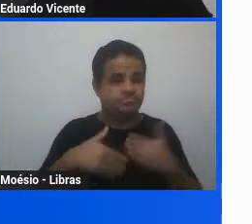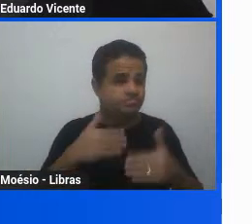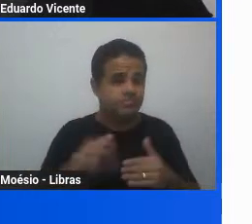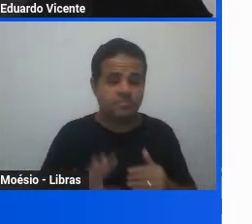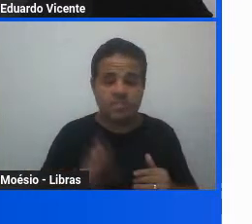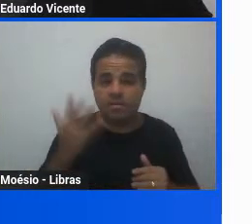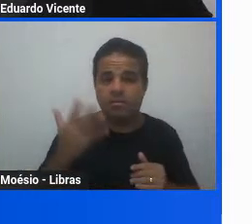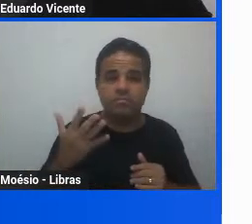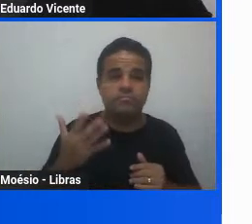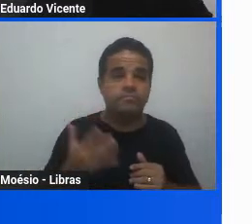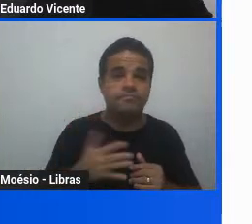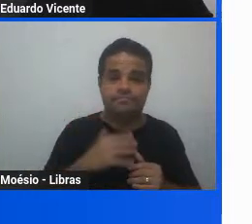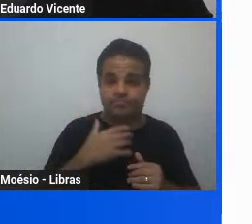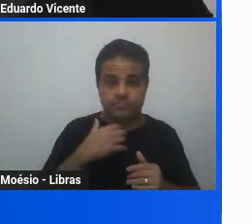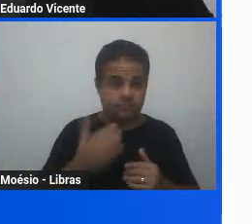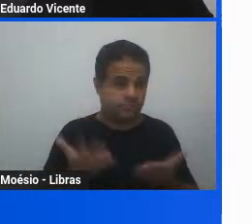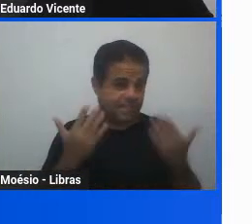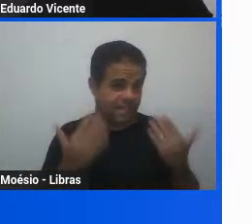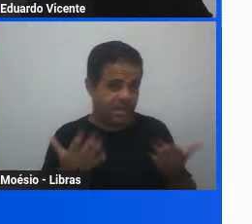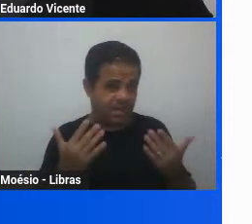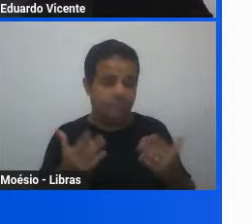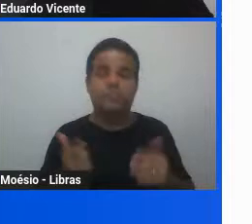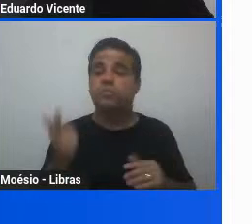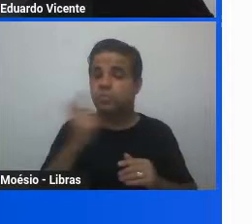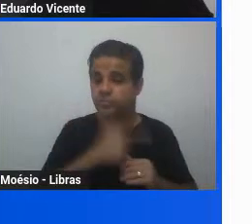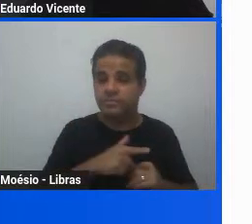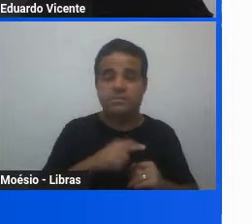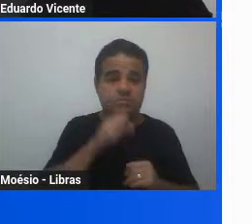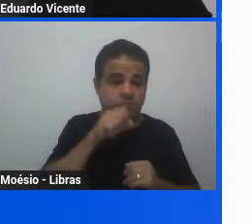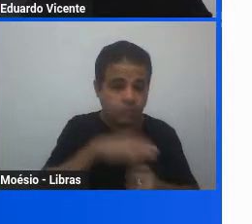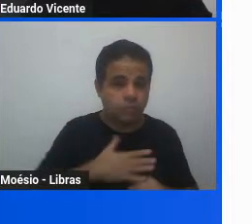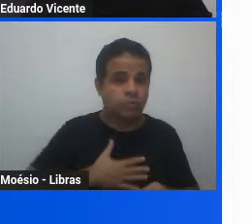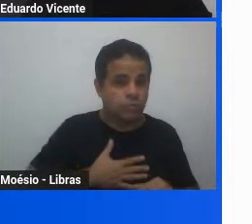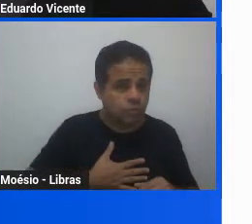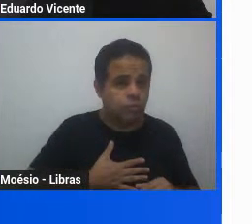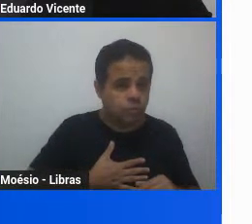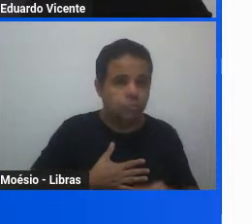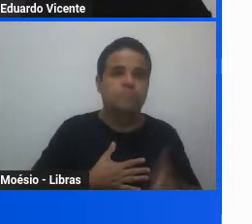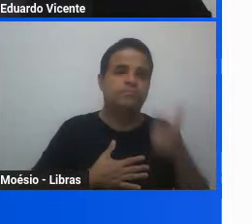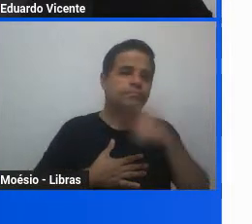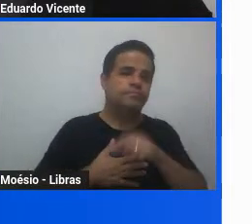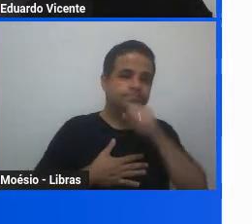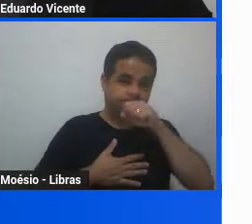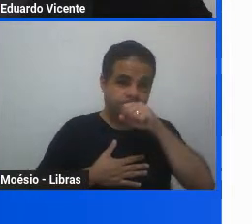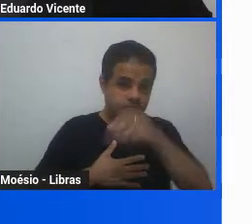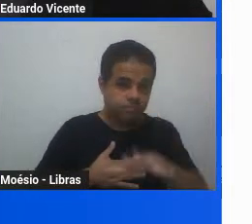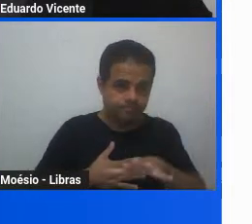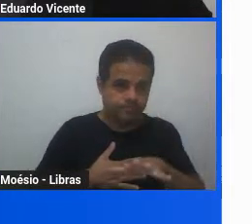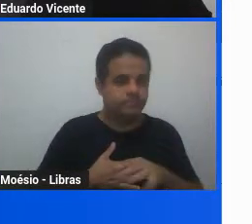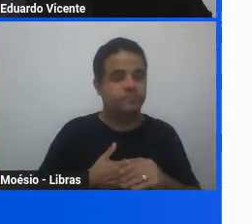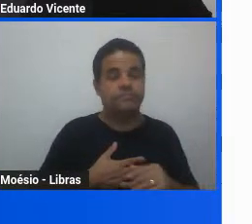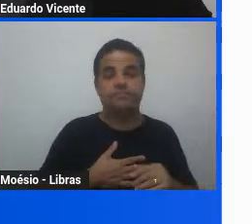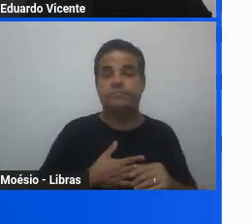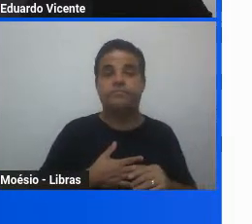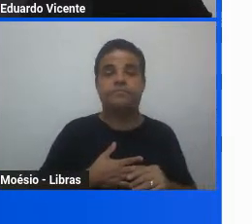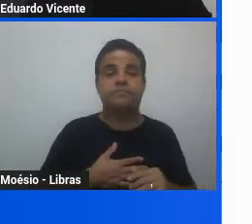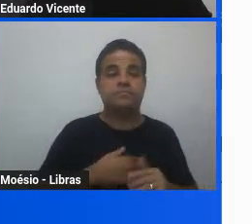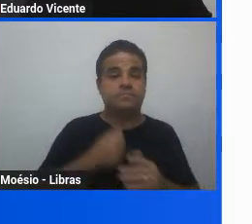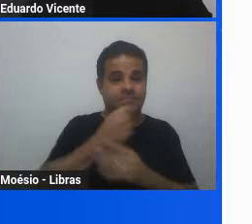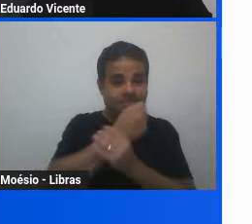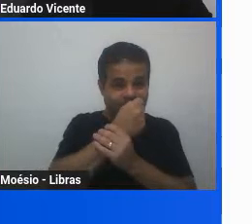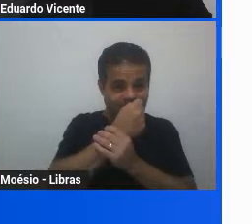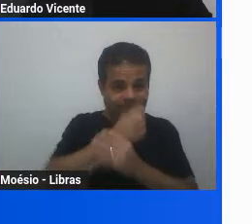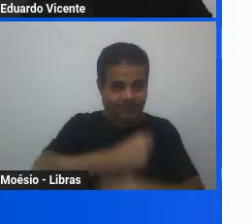comigo foi um engasgo leve. Eu consegui tossir e saiu. Primeira coisa, leve seu punho para